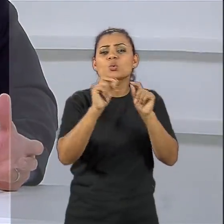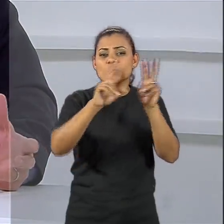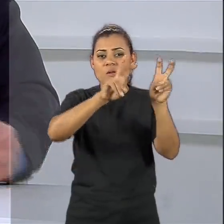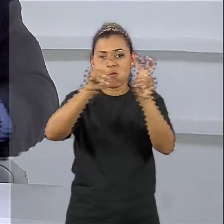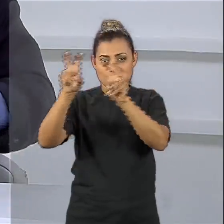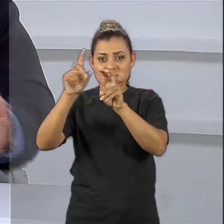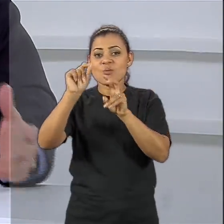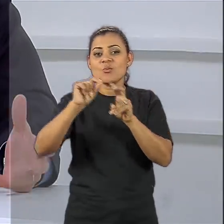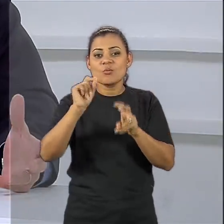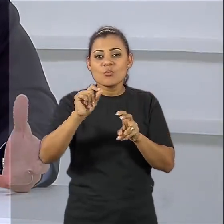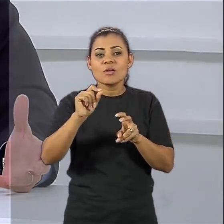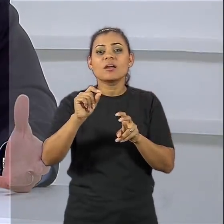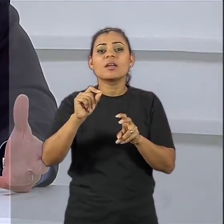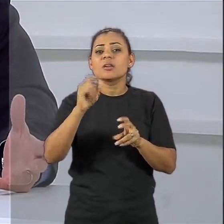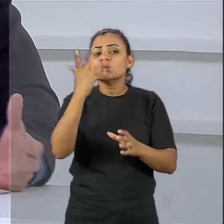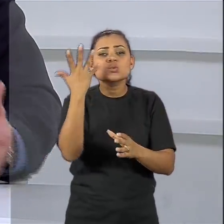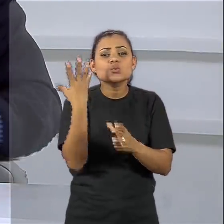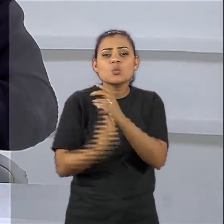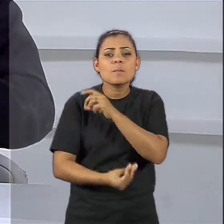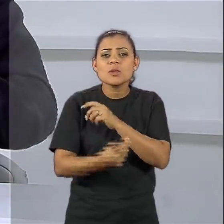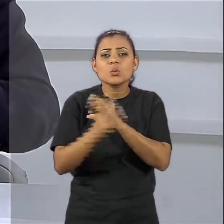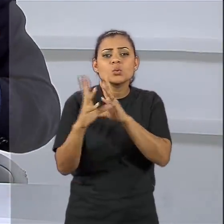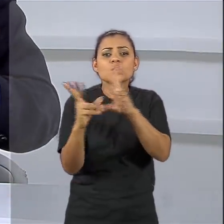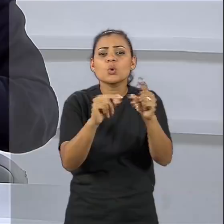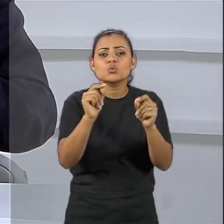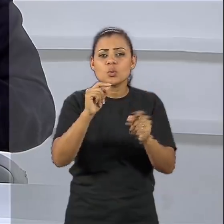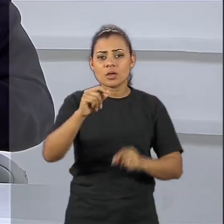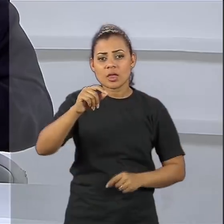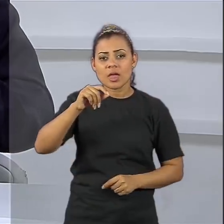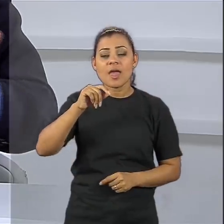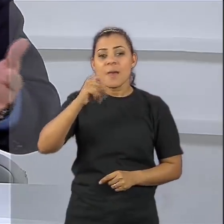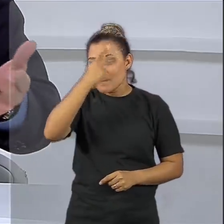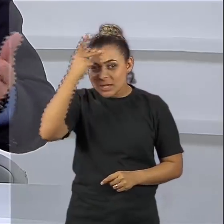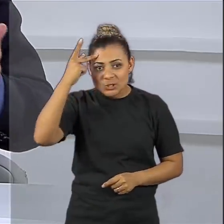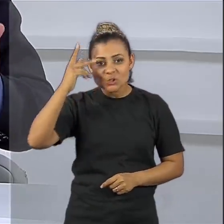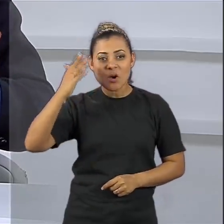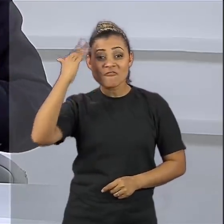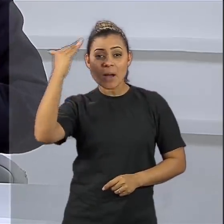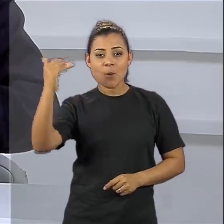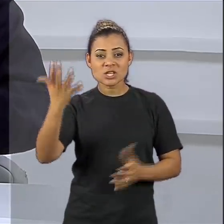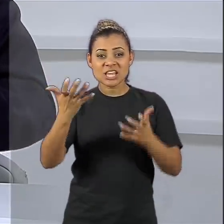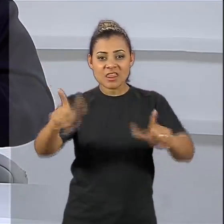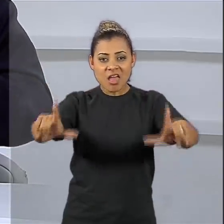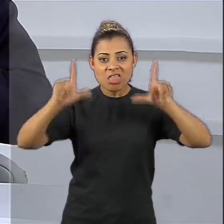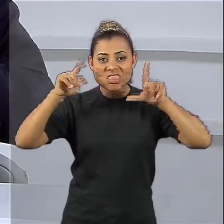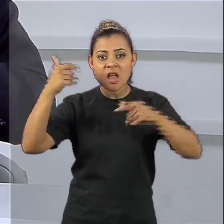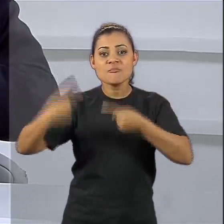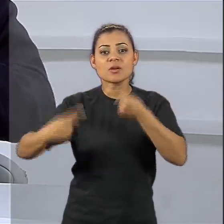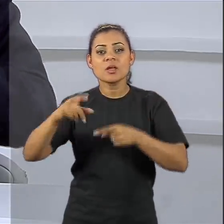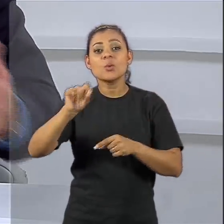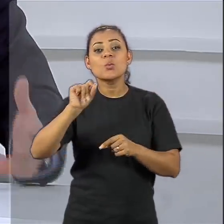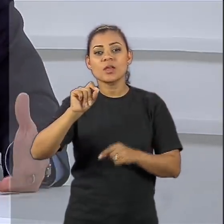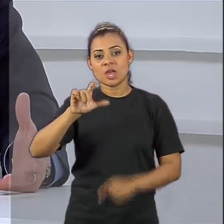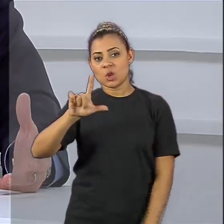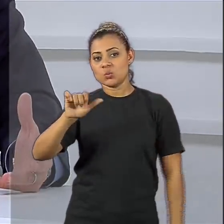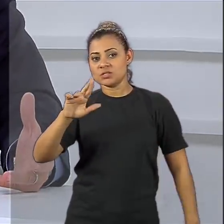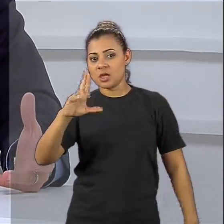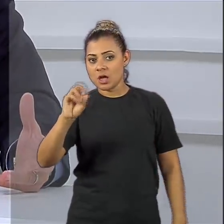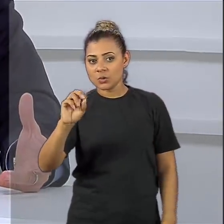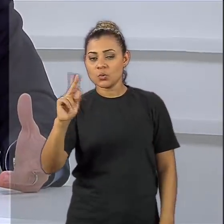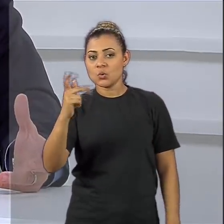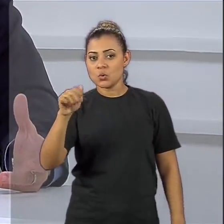chamados outsiders, sumiram do jogo. Fora. Né? Luciano Huck sumiu do jogo, Joaquim Barbosa sumiu do jogo, outros eventuais nomes